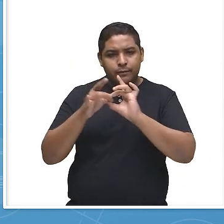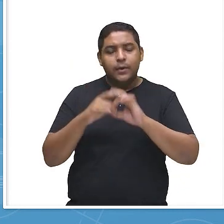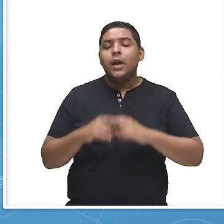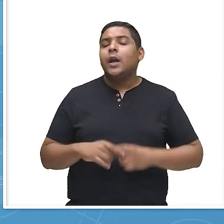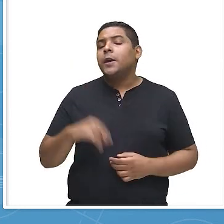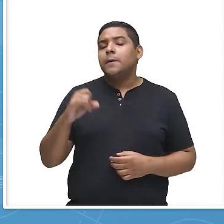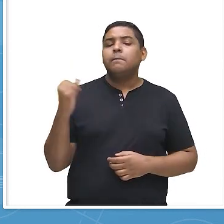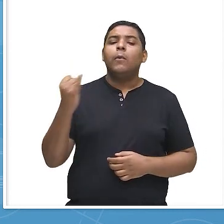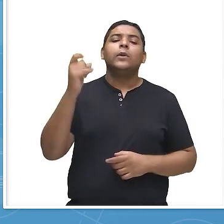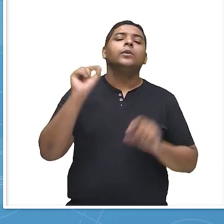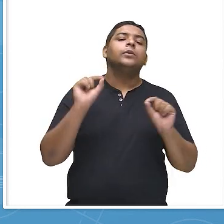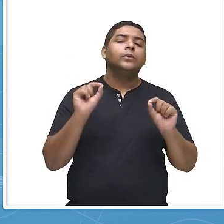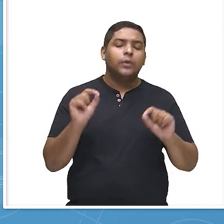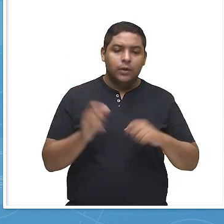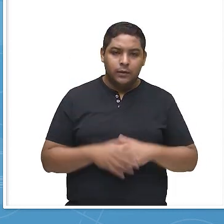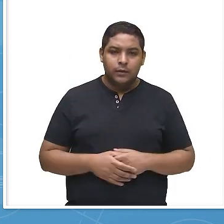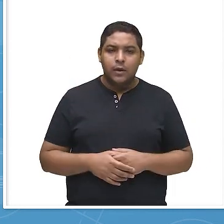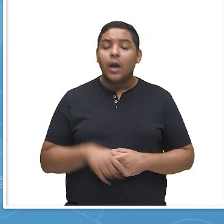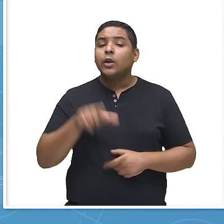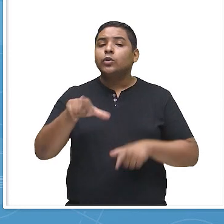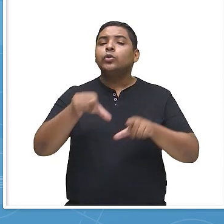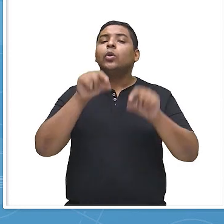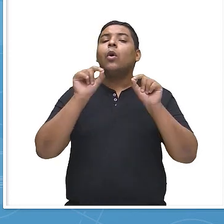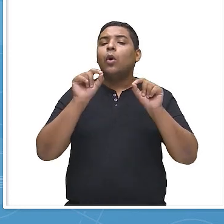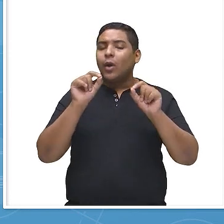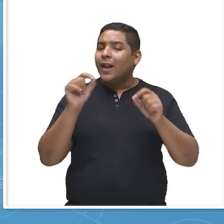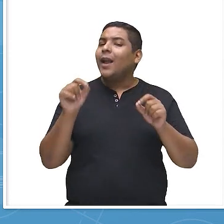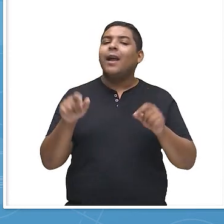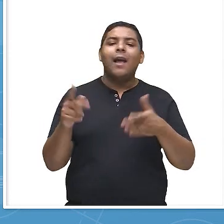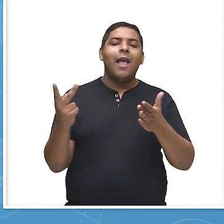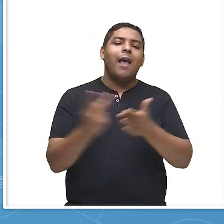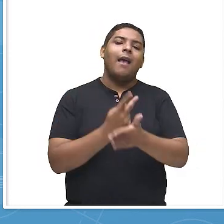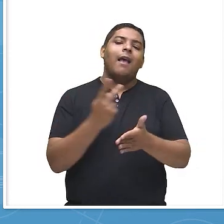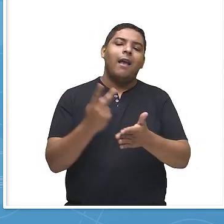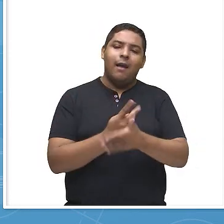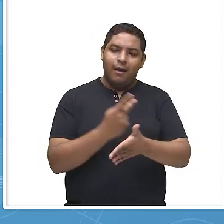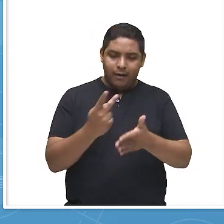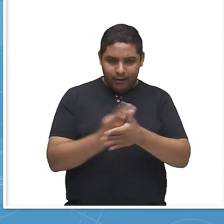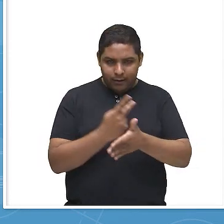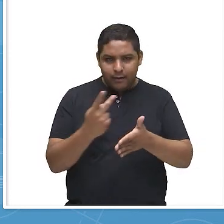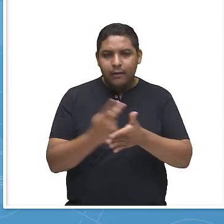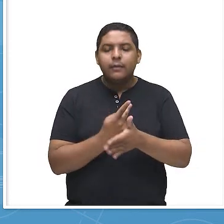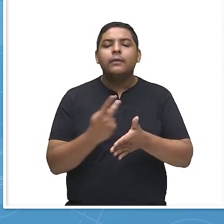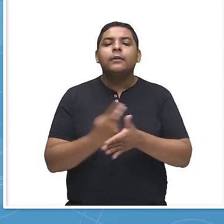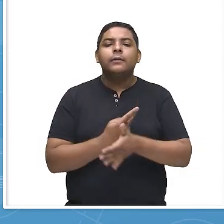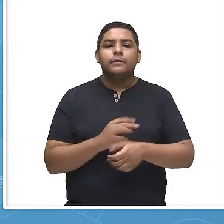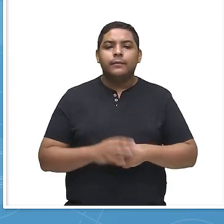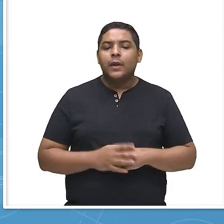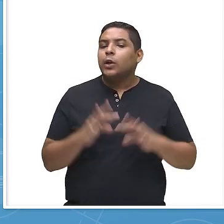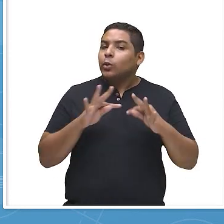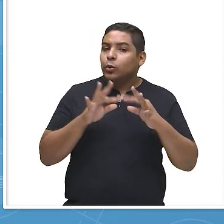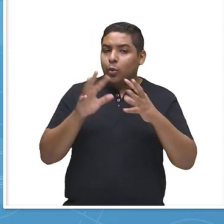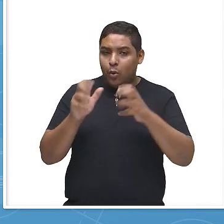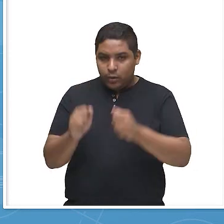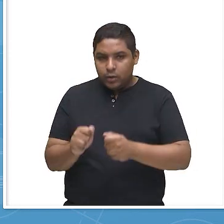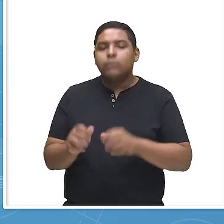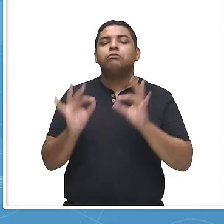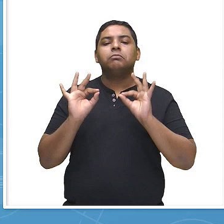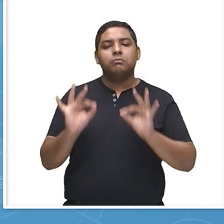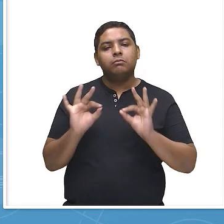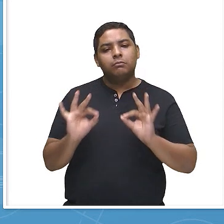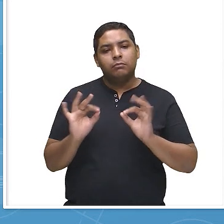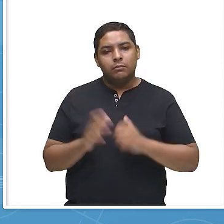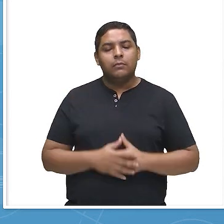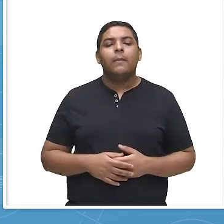que nós queríamos que vocês marcassem a alternativa incorreta. Significa que todas as outras estão corretas. Vou começar